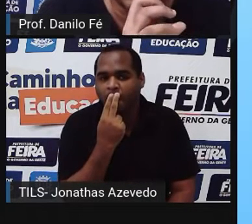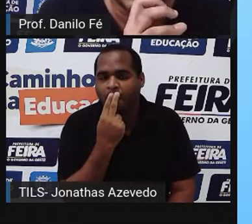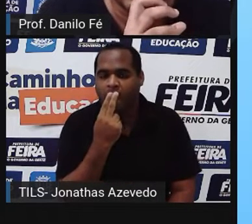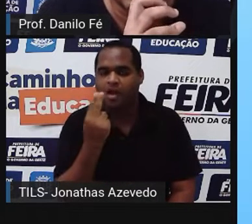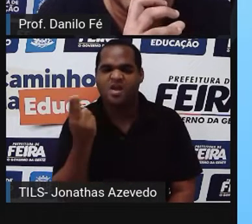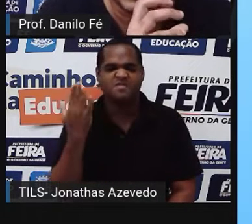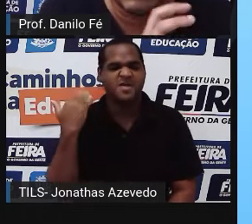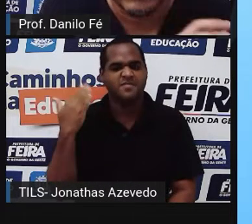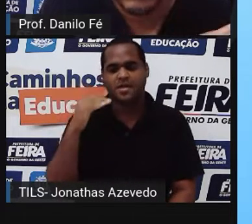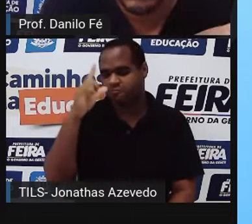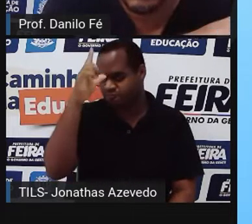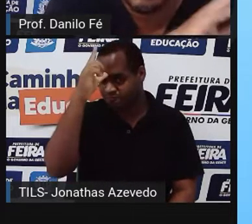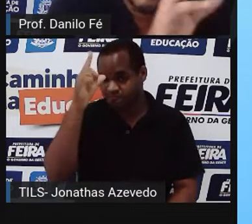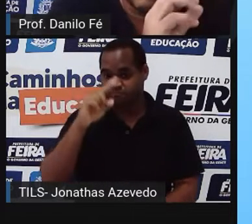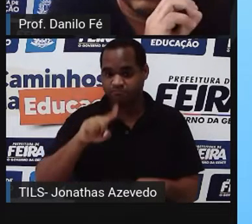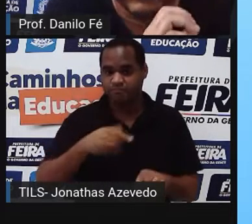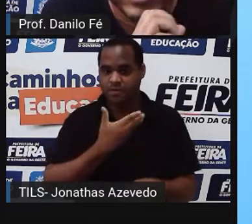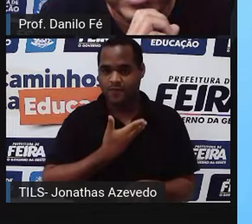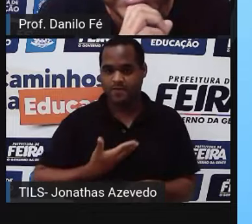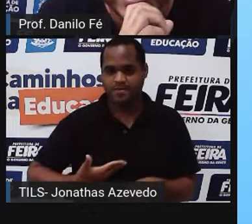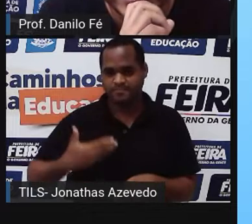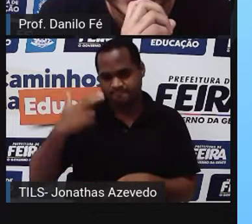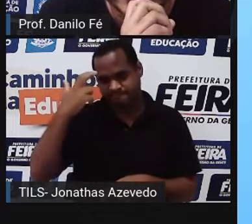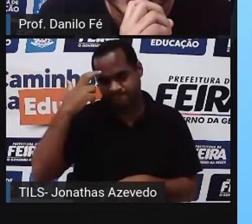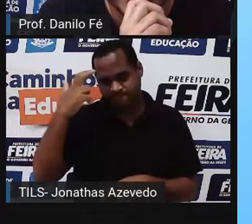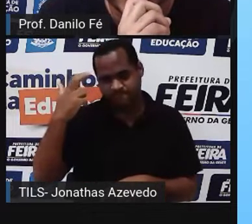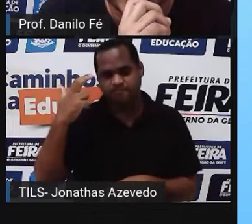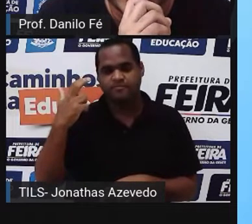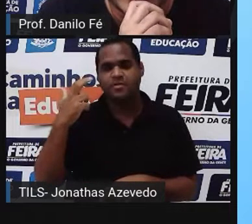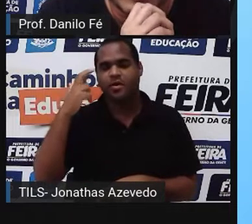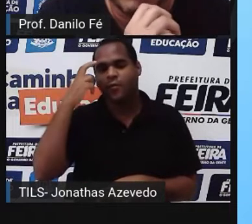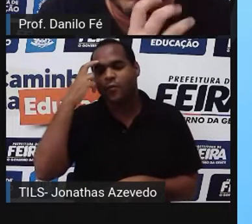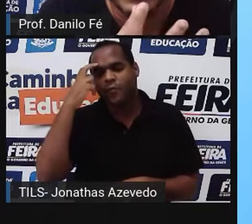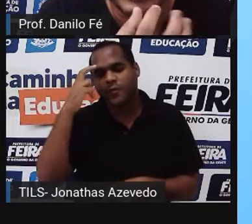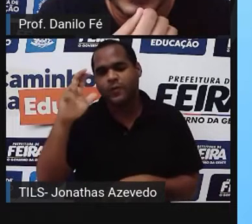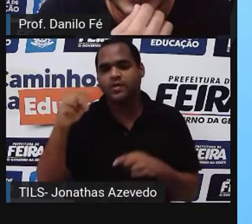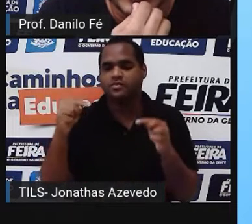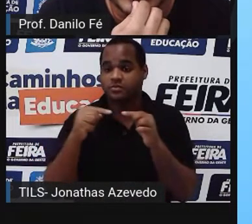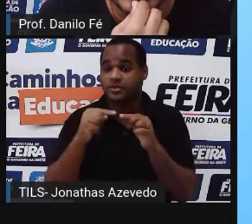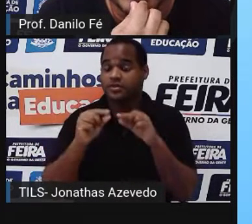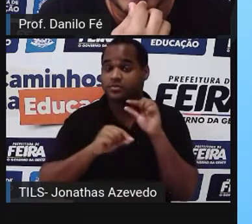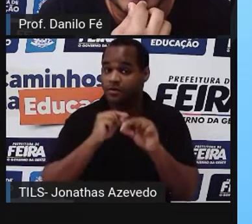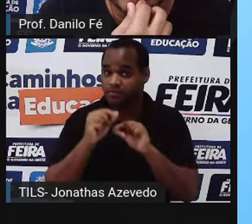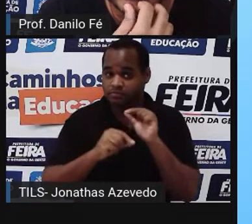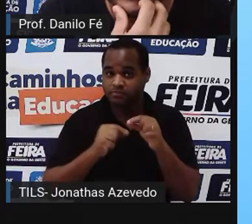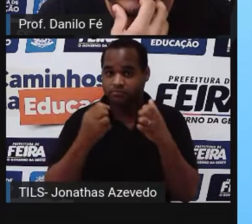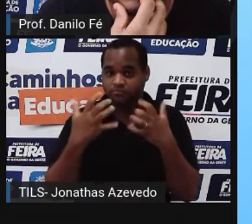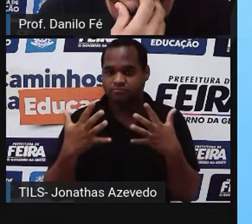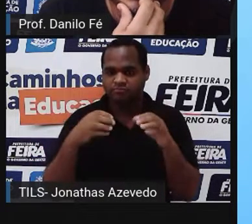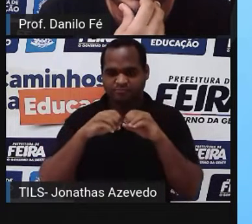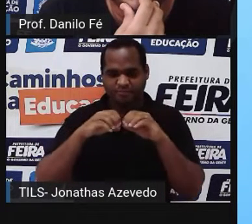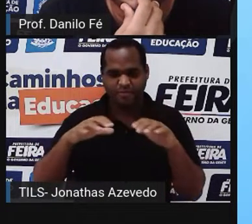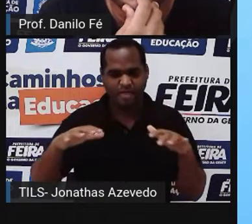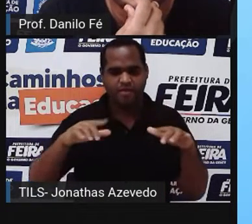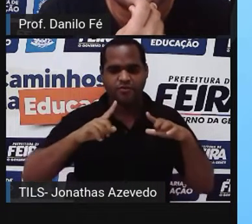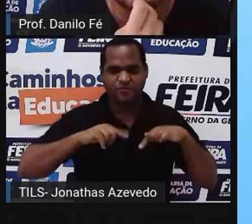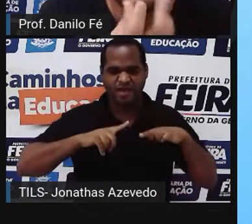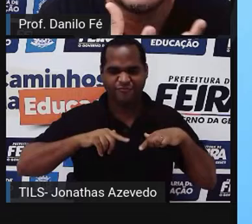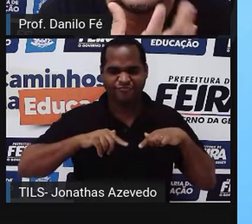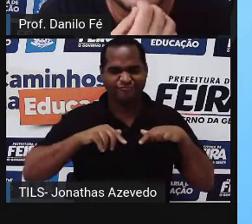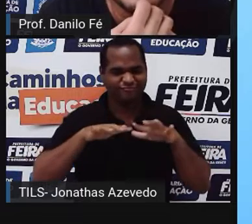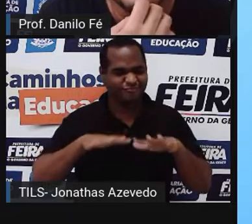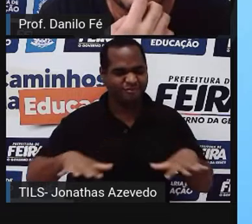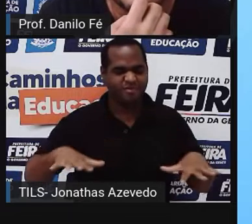Alemanha, sob seu governo, toda uma cultura que se caracterizava pela destruição dos judeus,